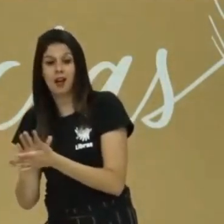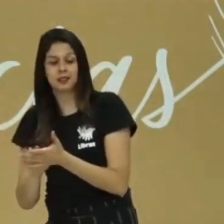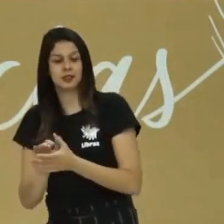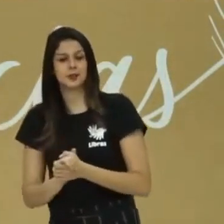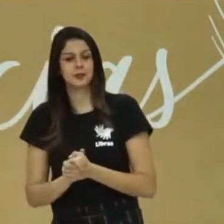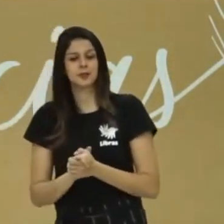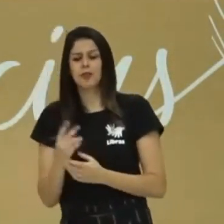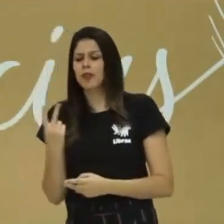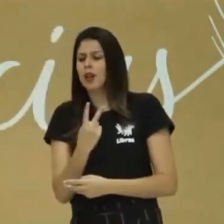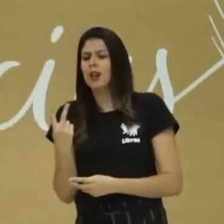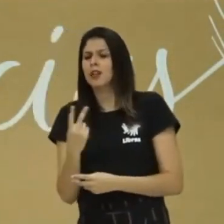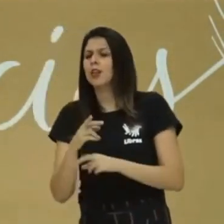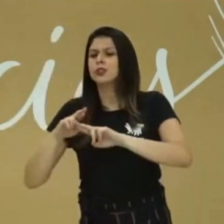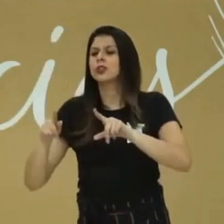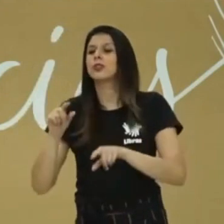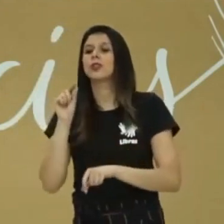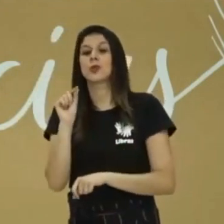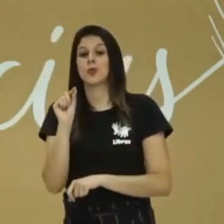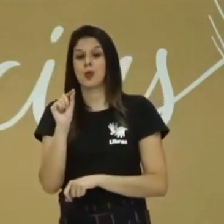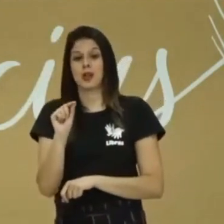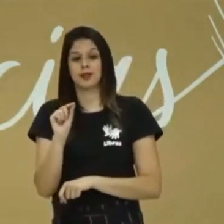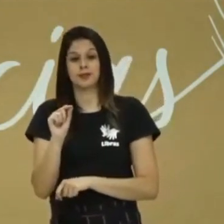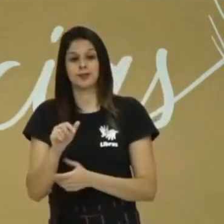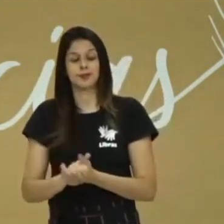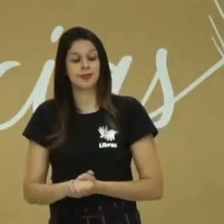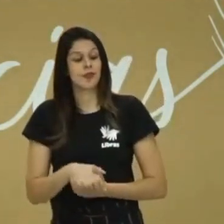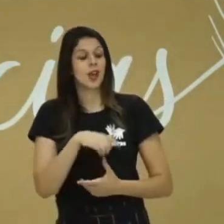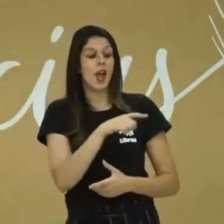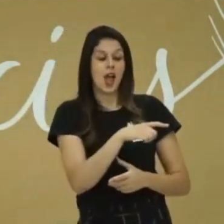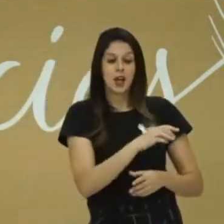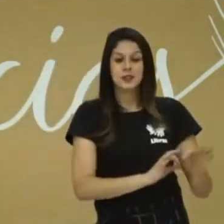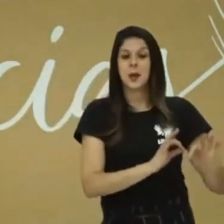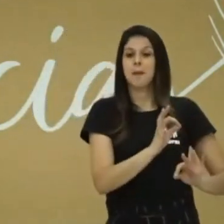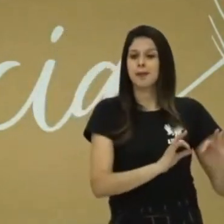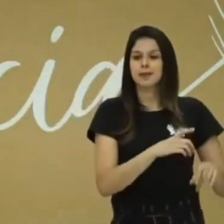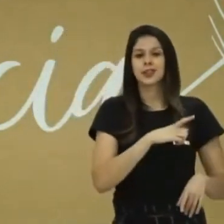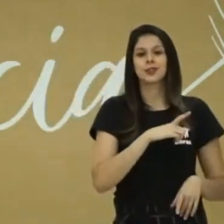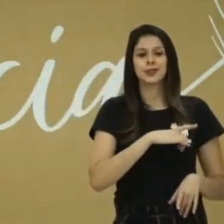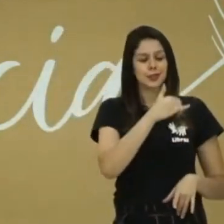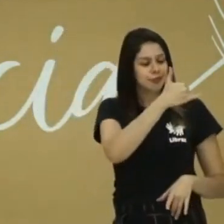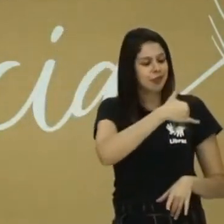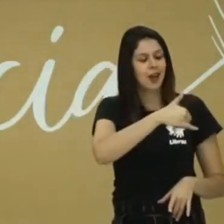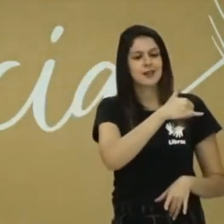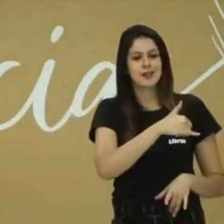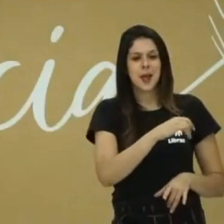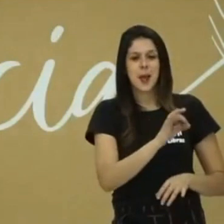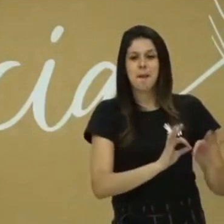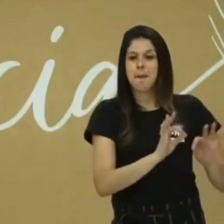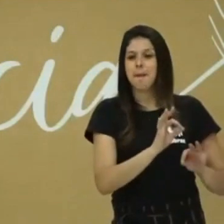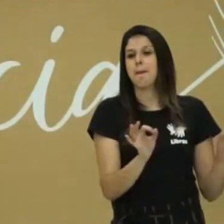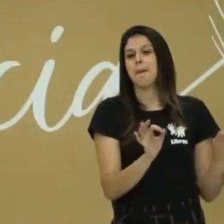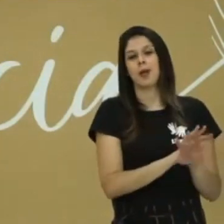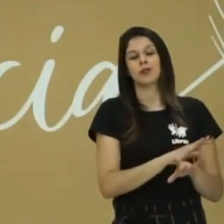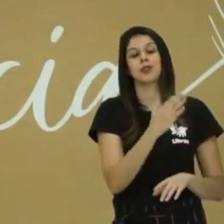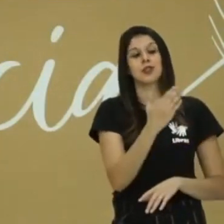da néscia e da Prudente a diferença é que a Prudente tinha azeite elas a isso aponta para